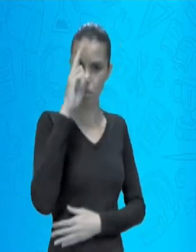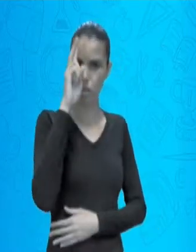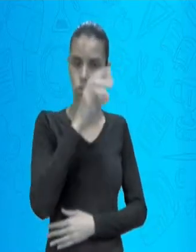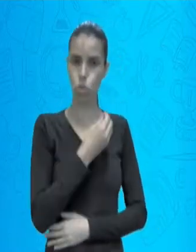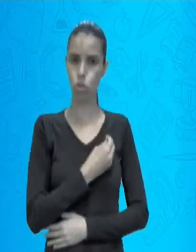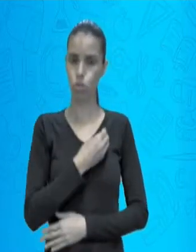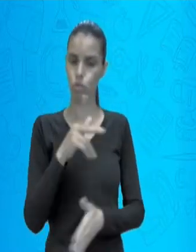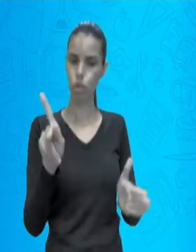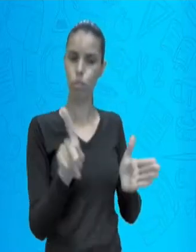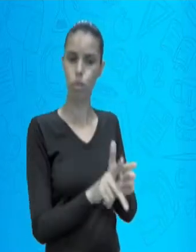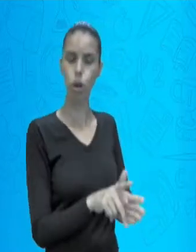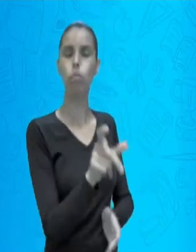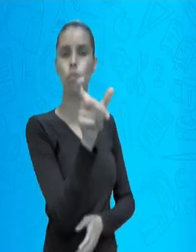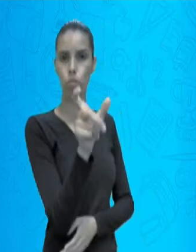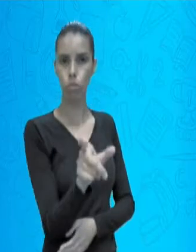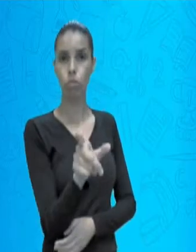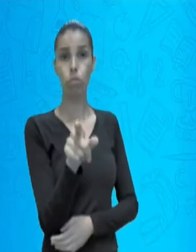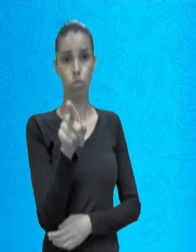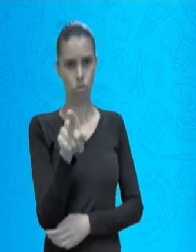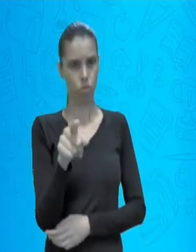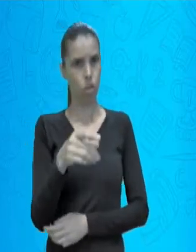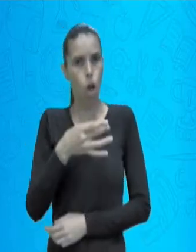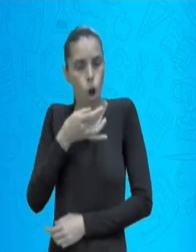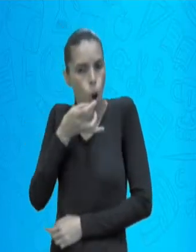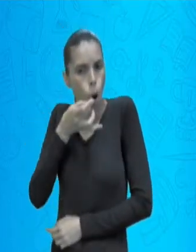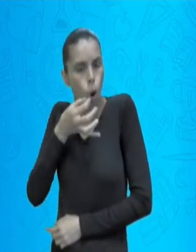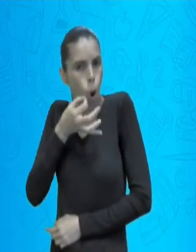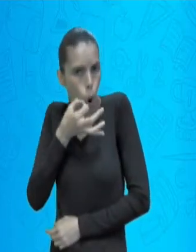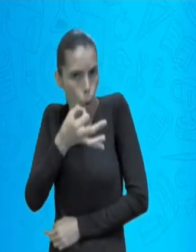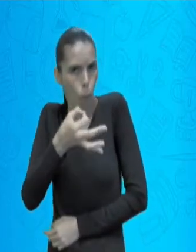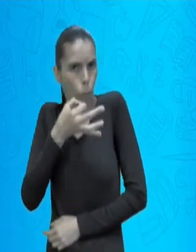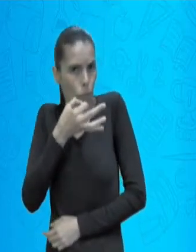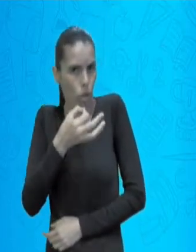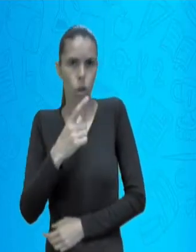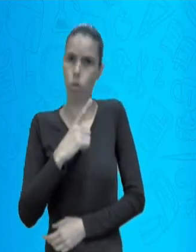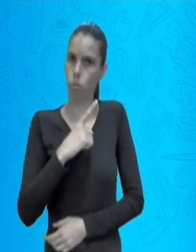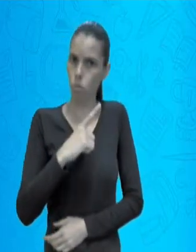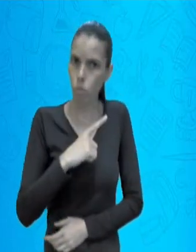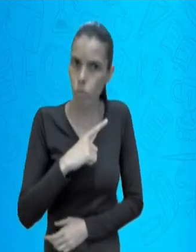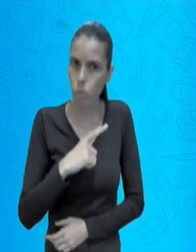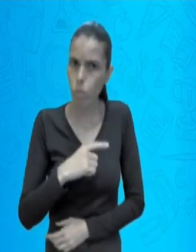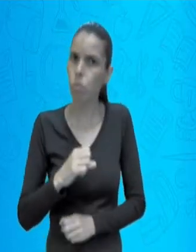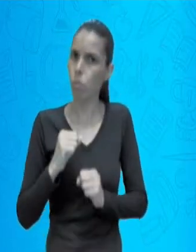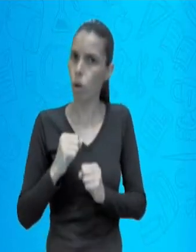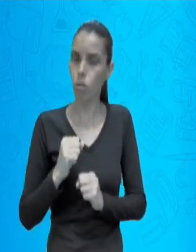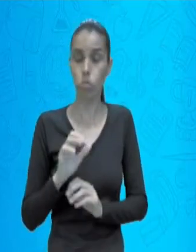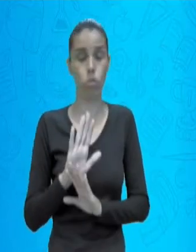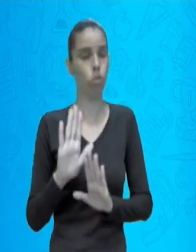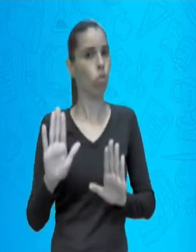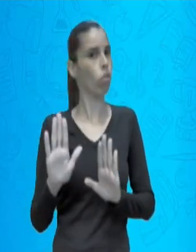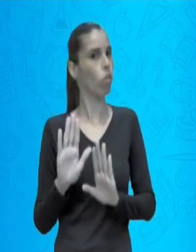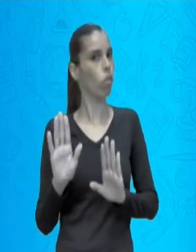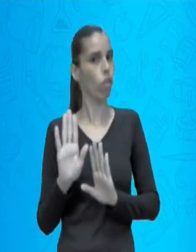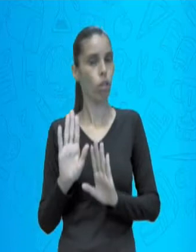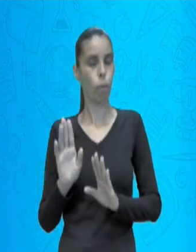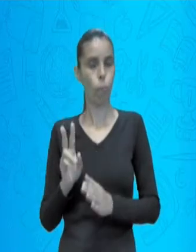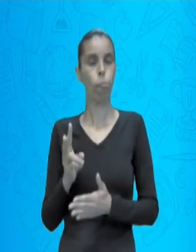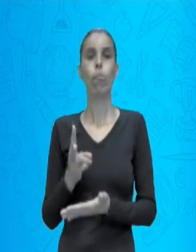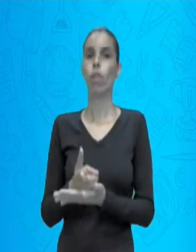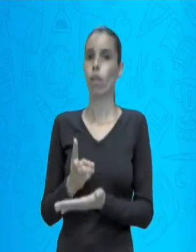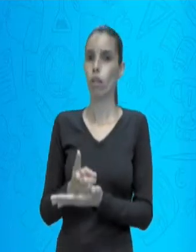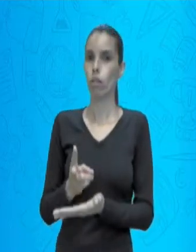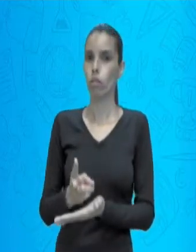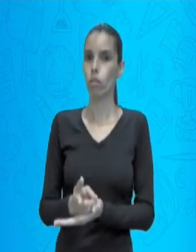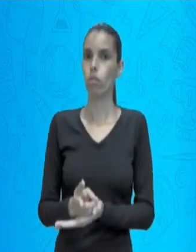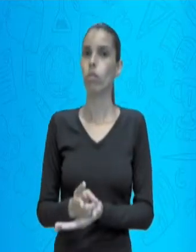tem que falar sem a sua opinião, relatar mesmo todos os fatos. Às vezes você fala